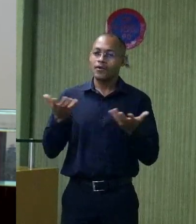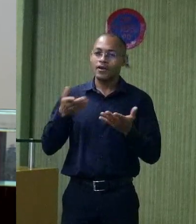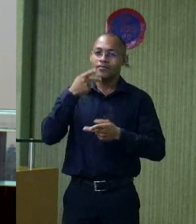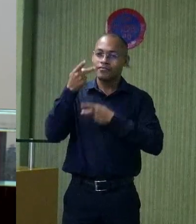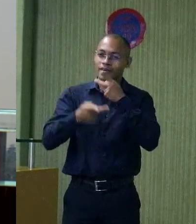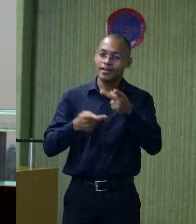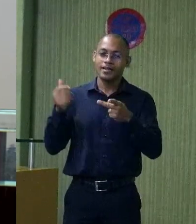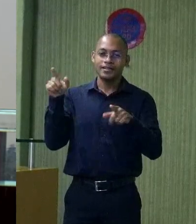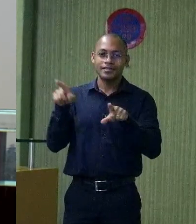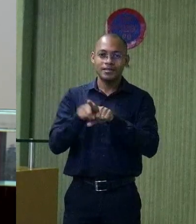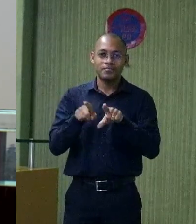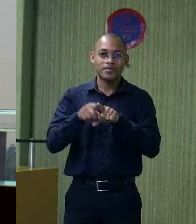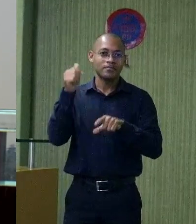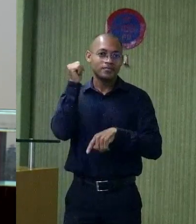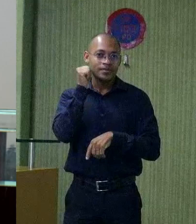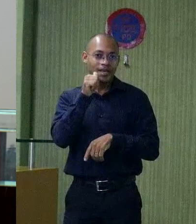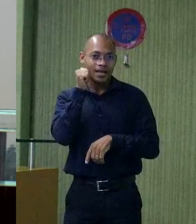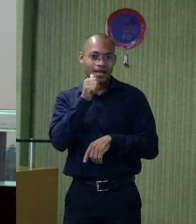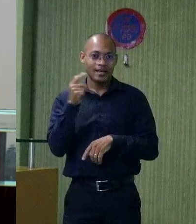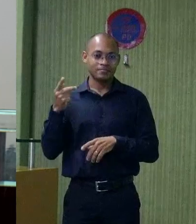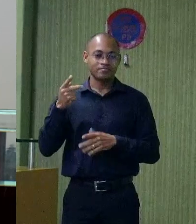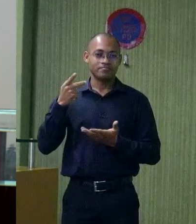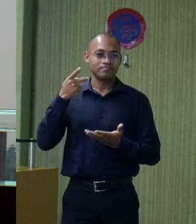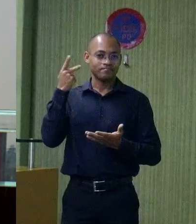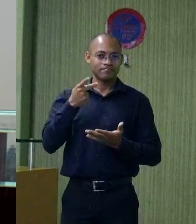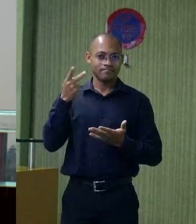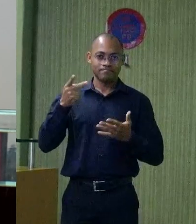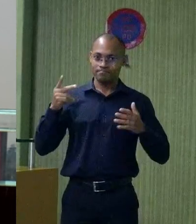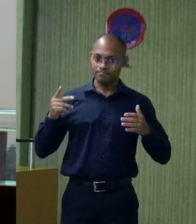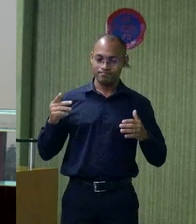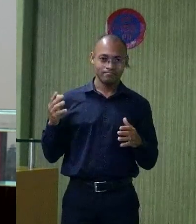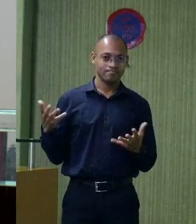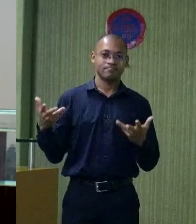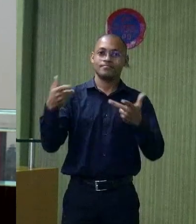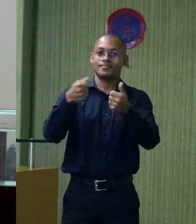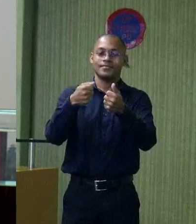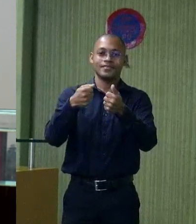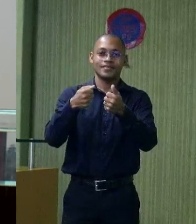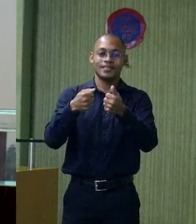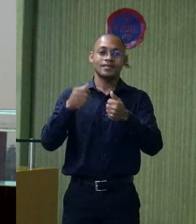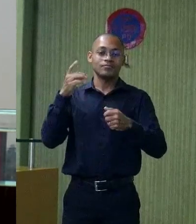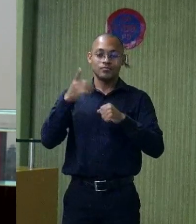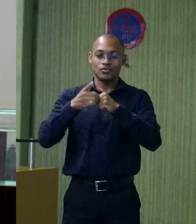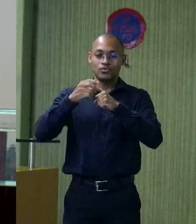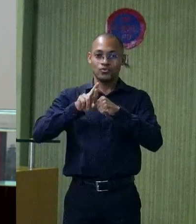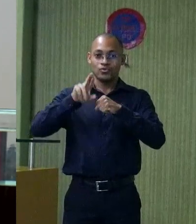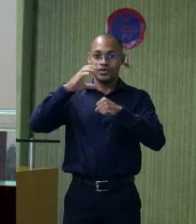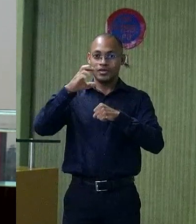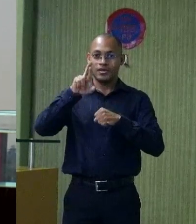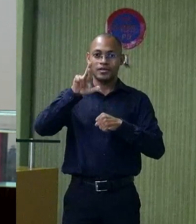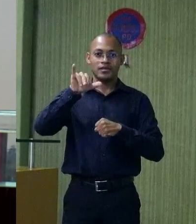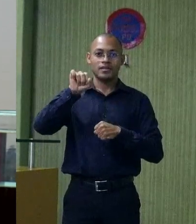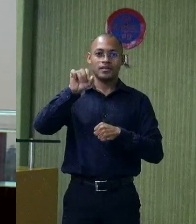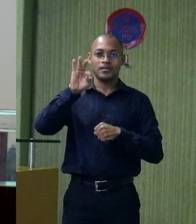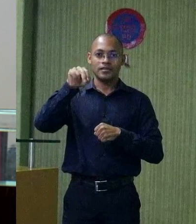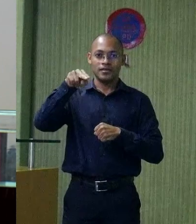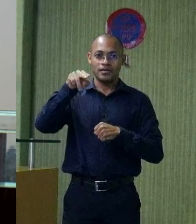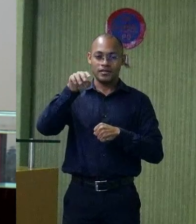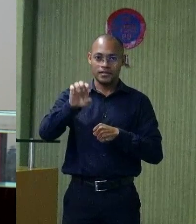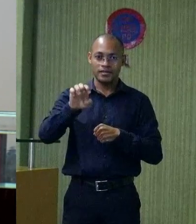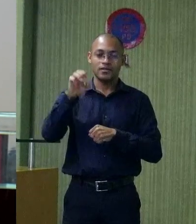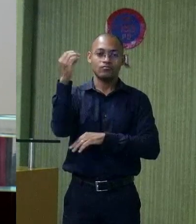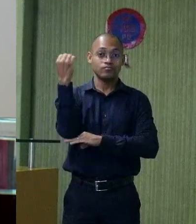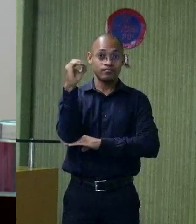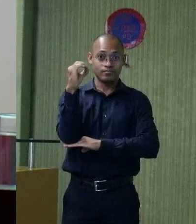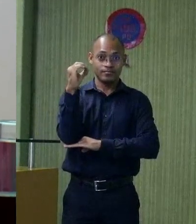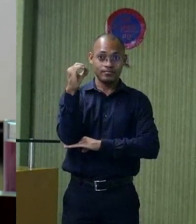ilustres eh que compõe aqui a mesa D Cristiane né do Rio Grande do Sul